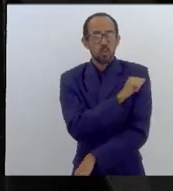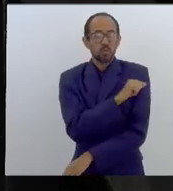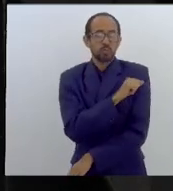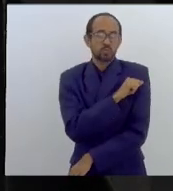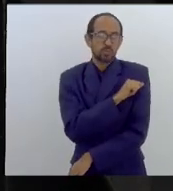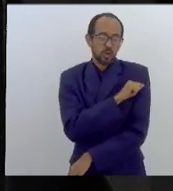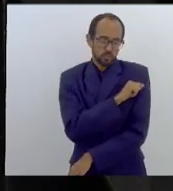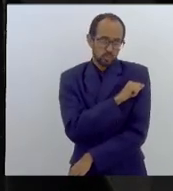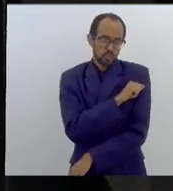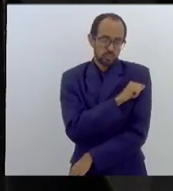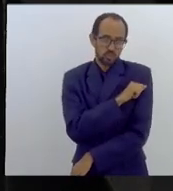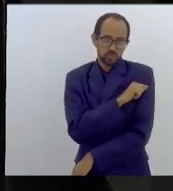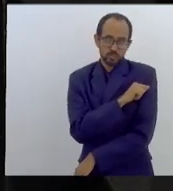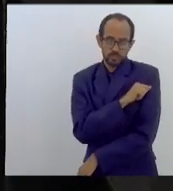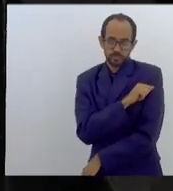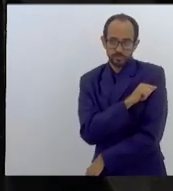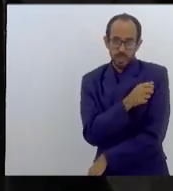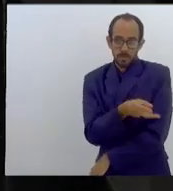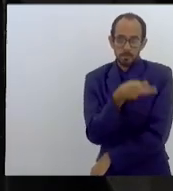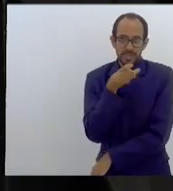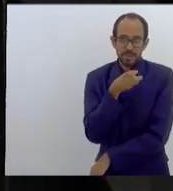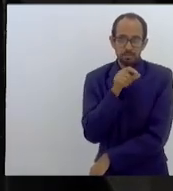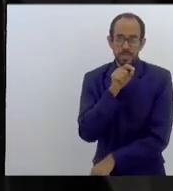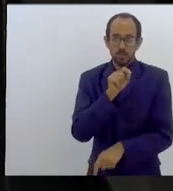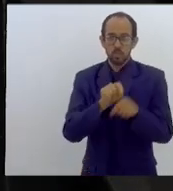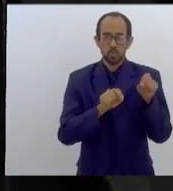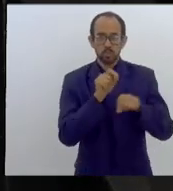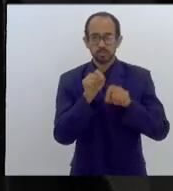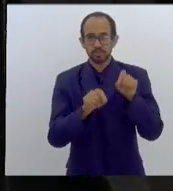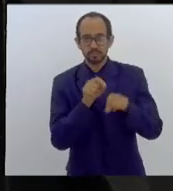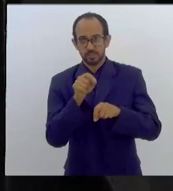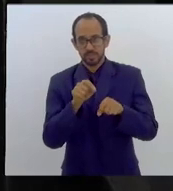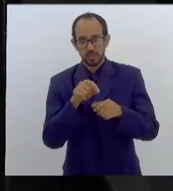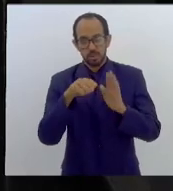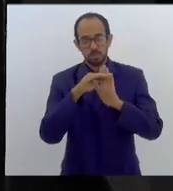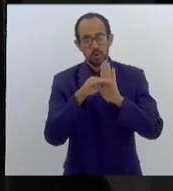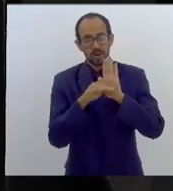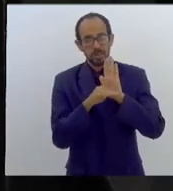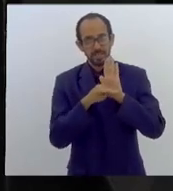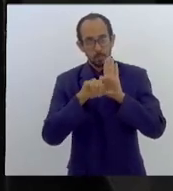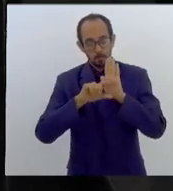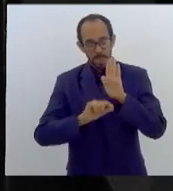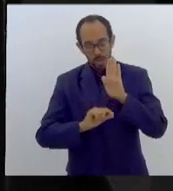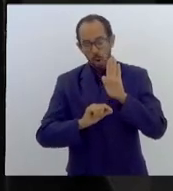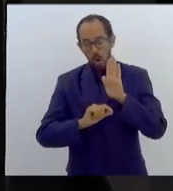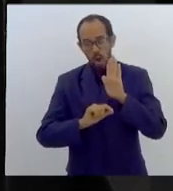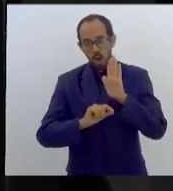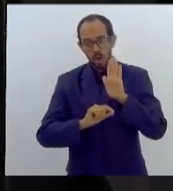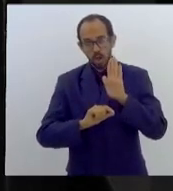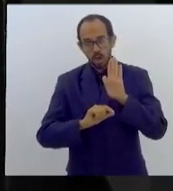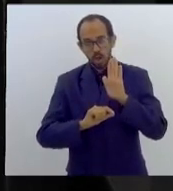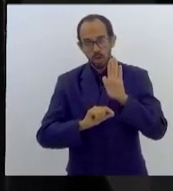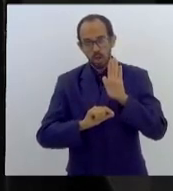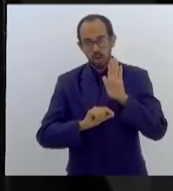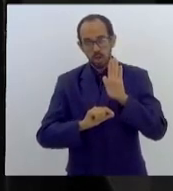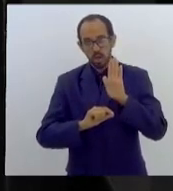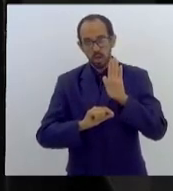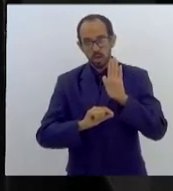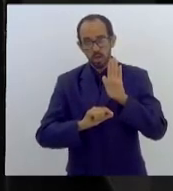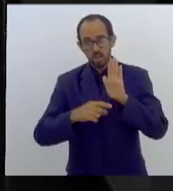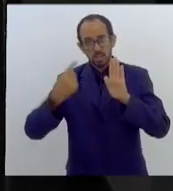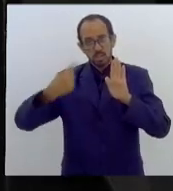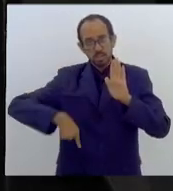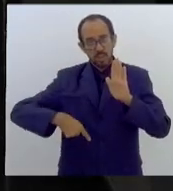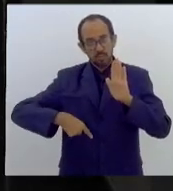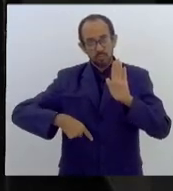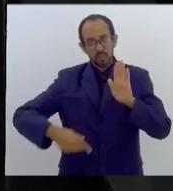nesse sentido, ter constatado uma programação a menor no campo da educação, sem falar desafios